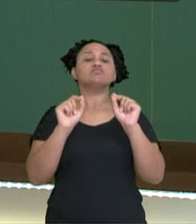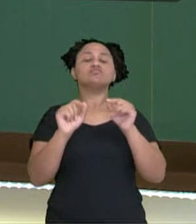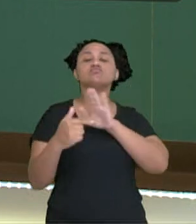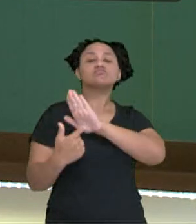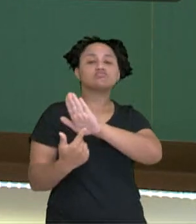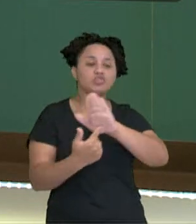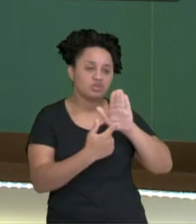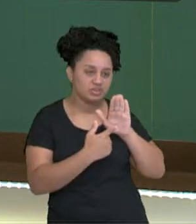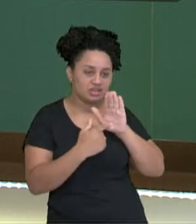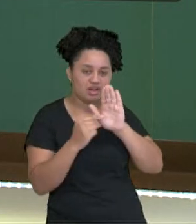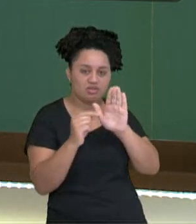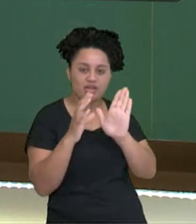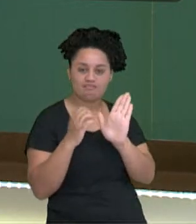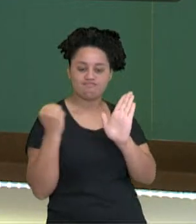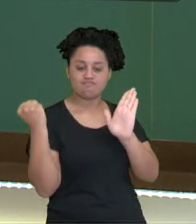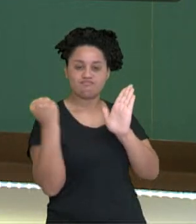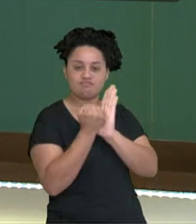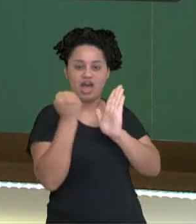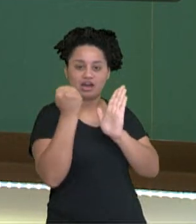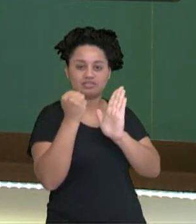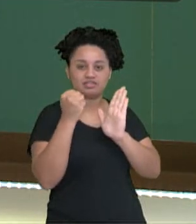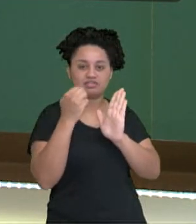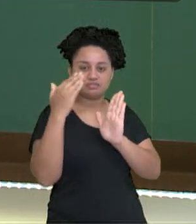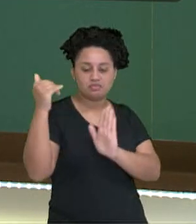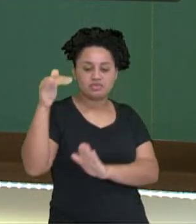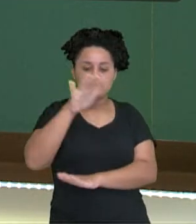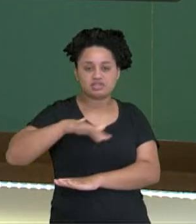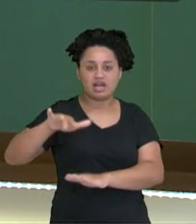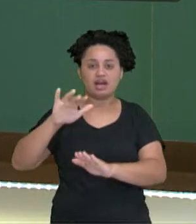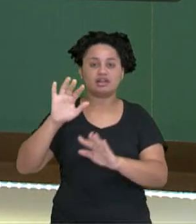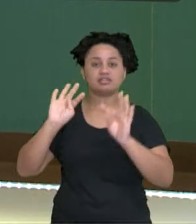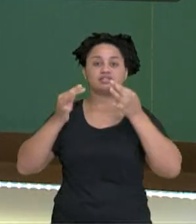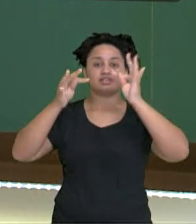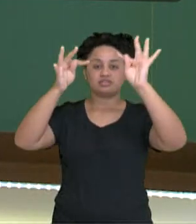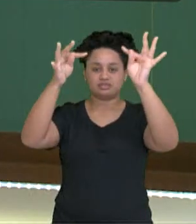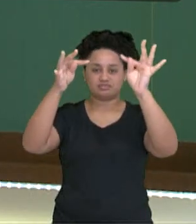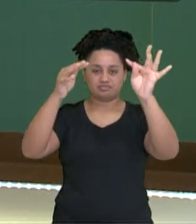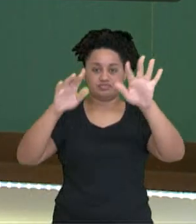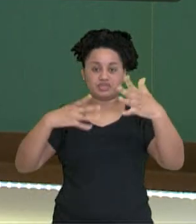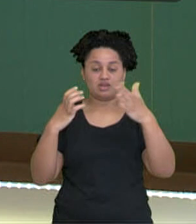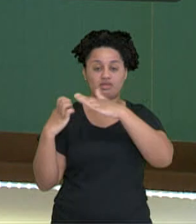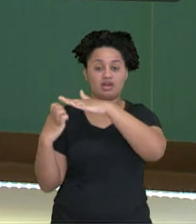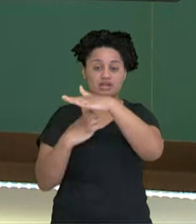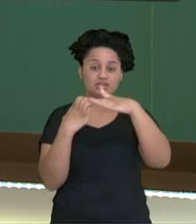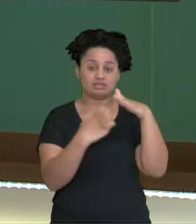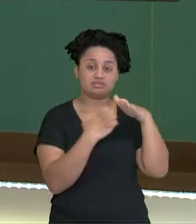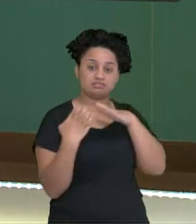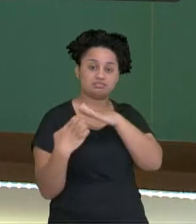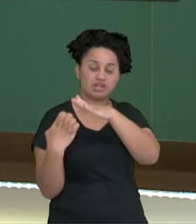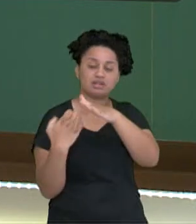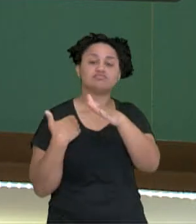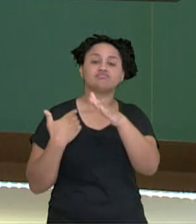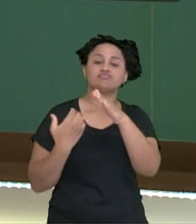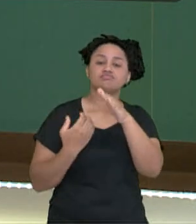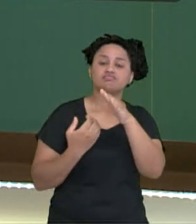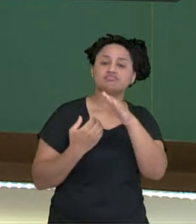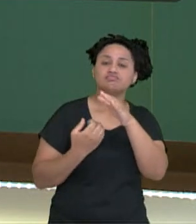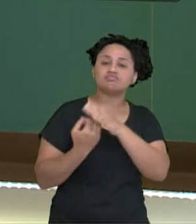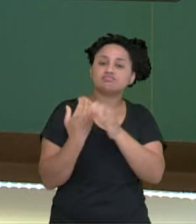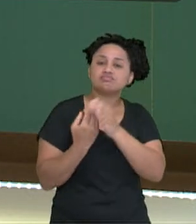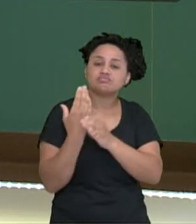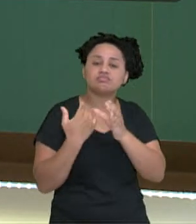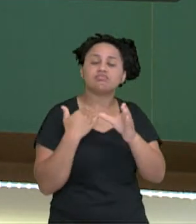as grandes marcas do ramo da tecnologia. Então as empresas que produziam